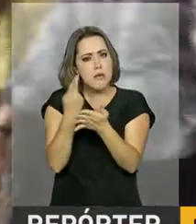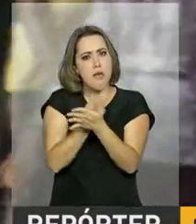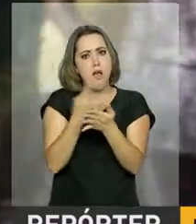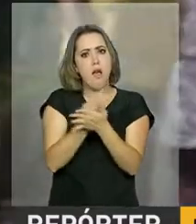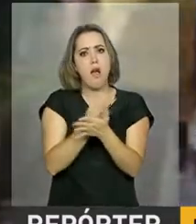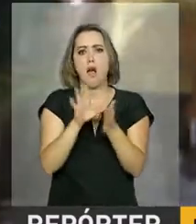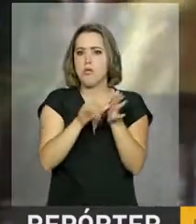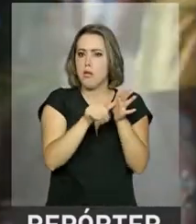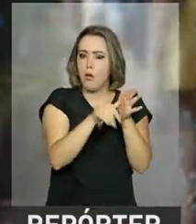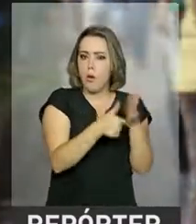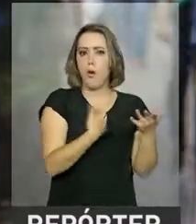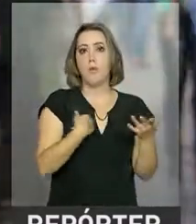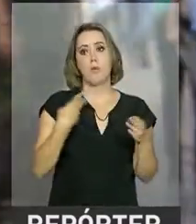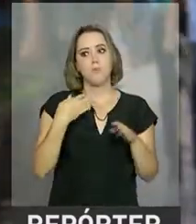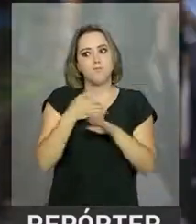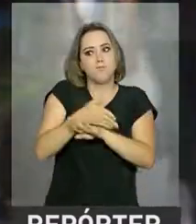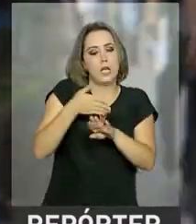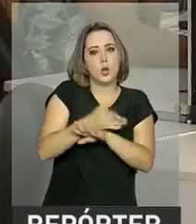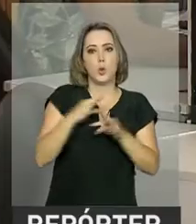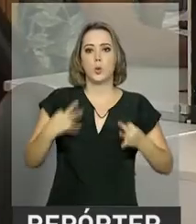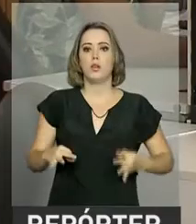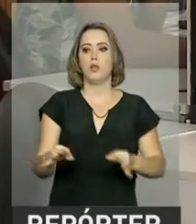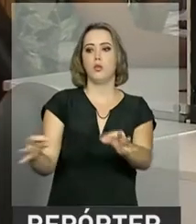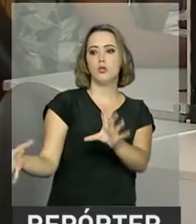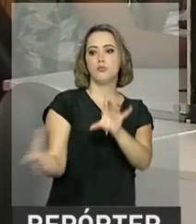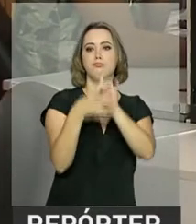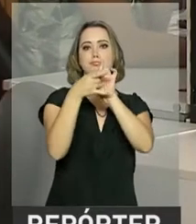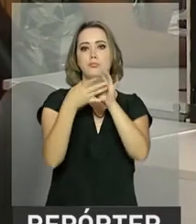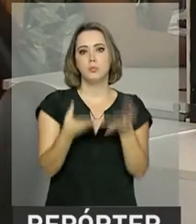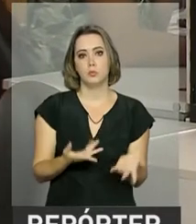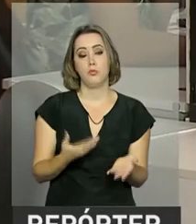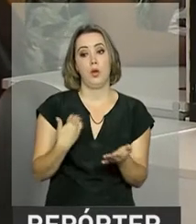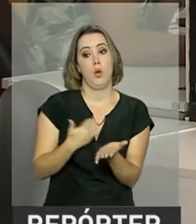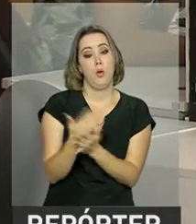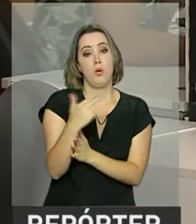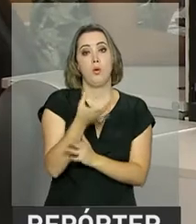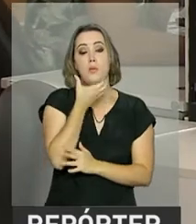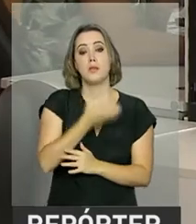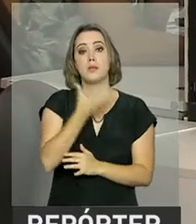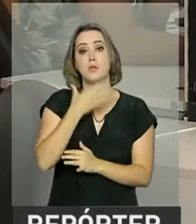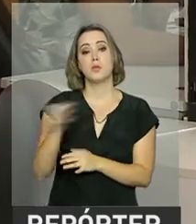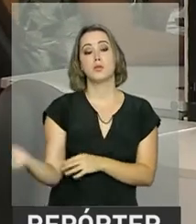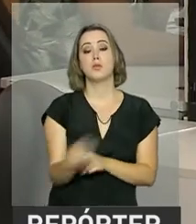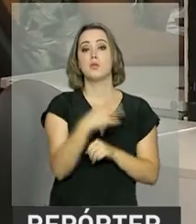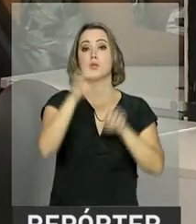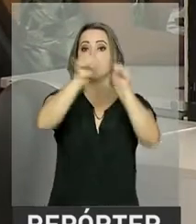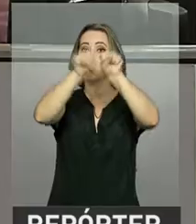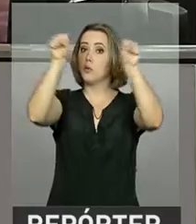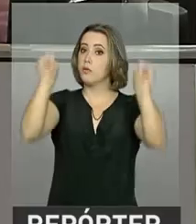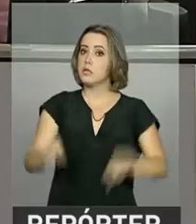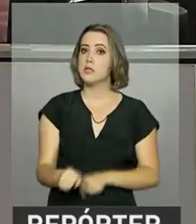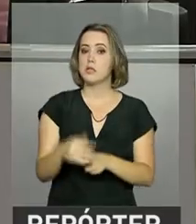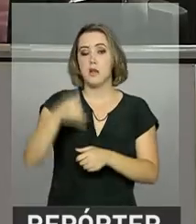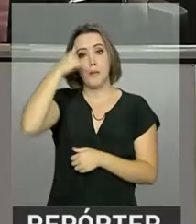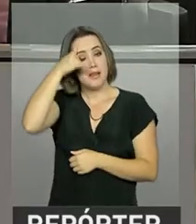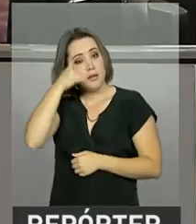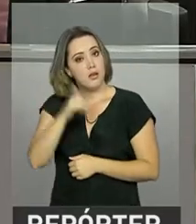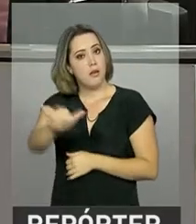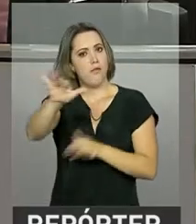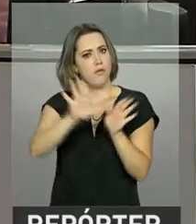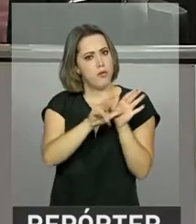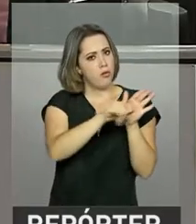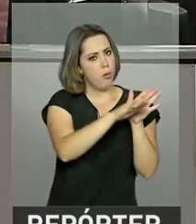de cabeça na tecnologia. Desde dezembro, vem sendo usado um novo sistema antifraude, que vai